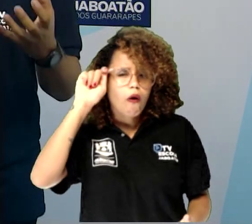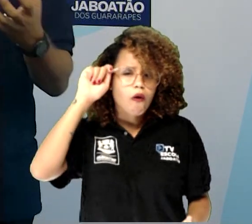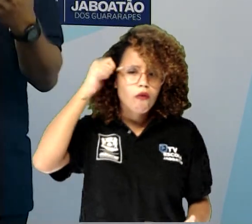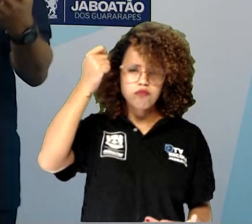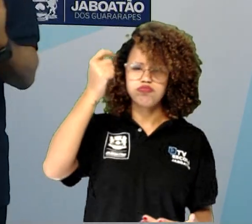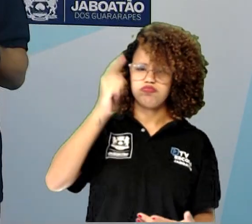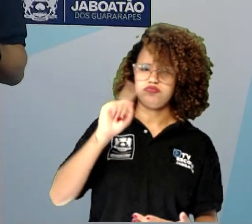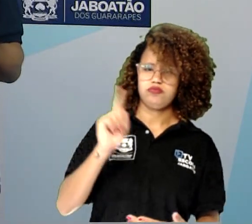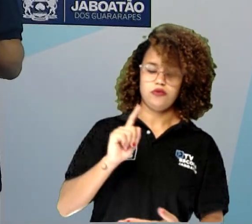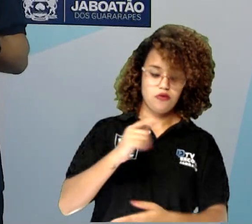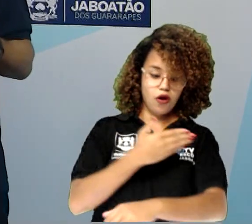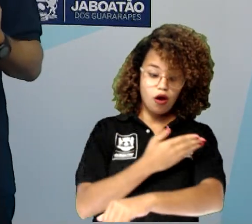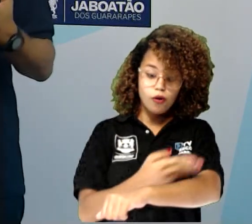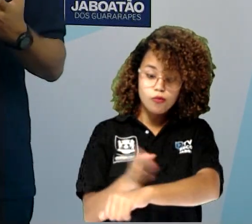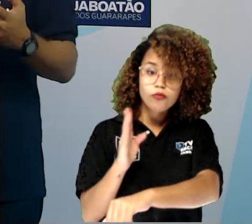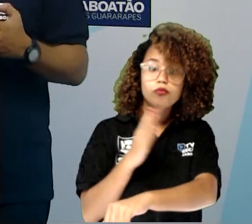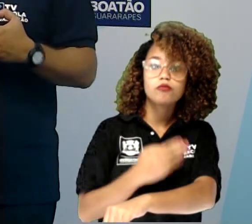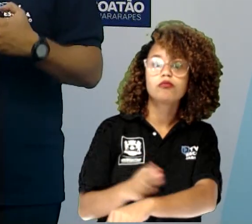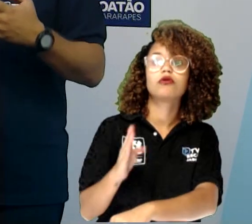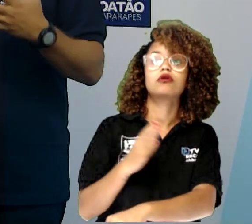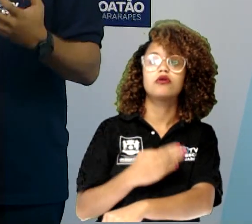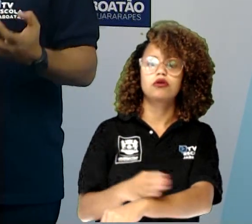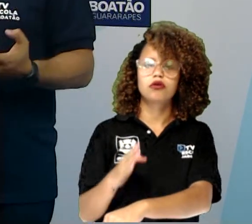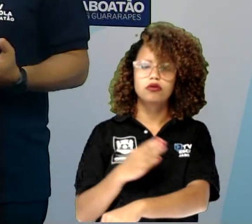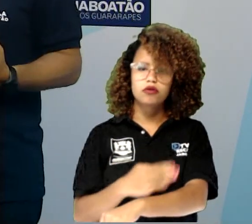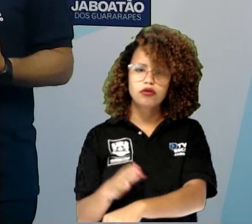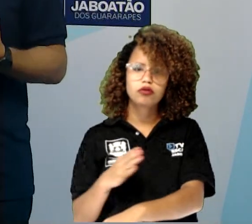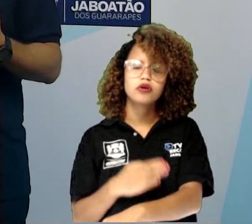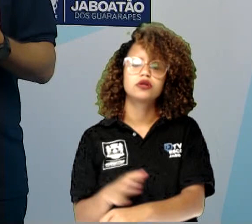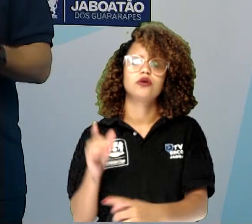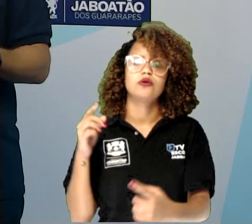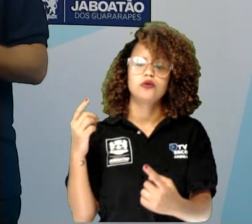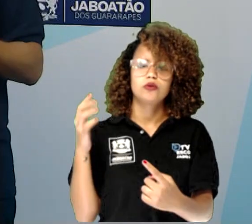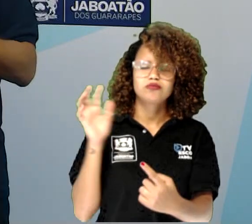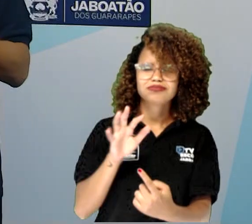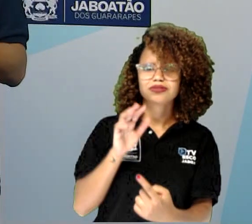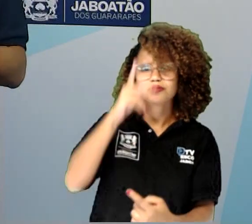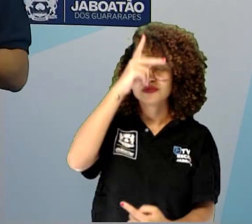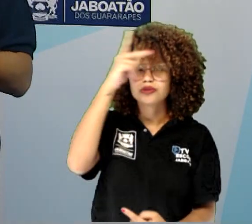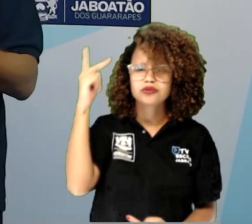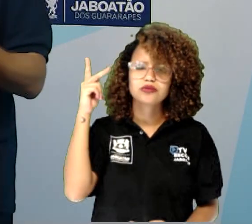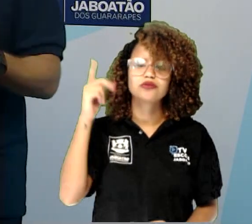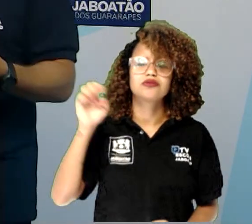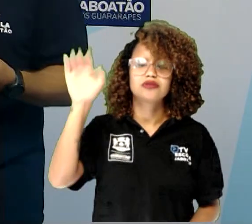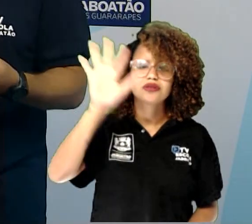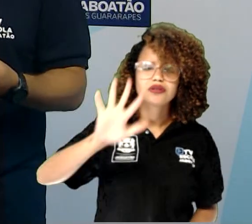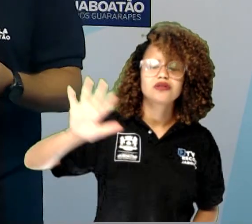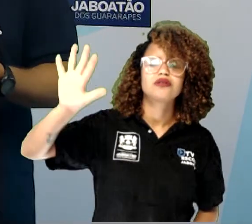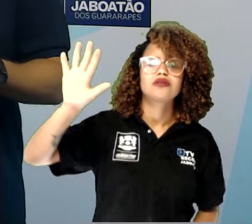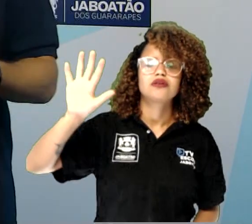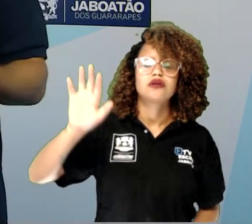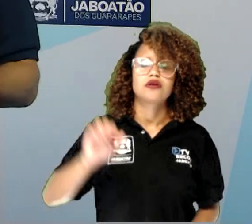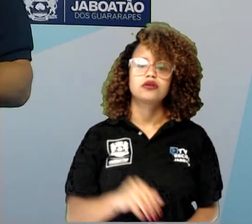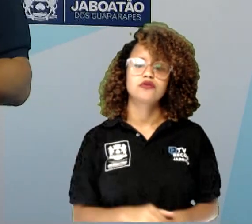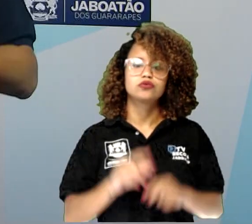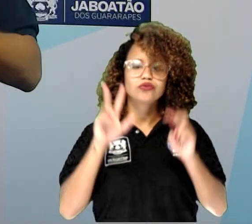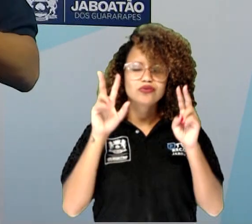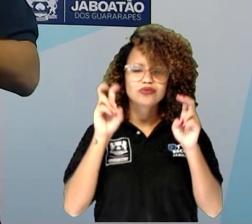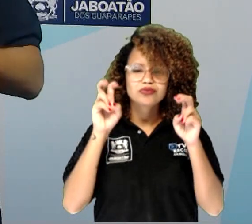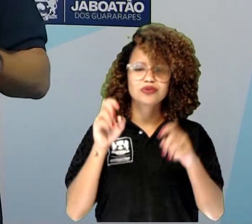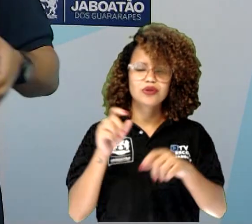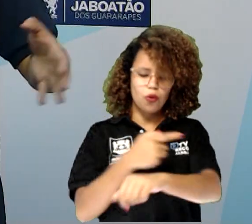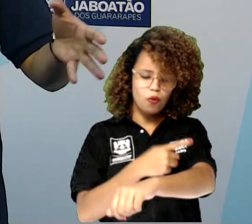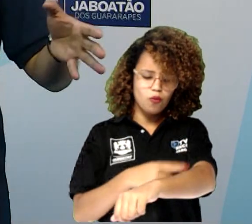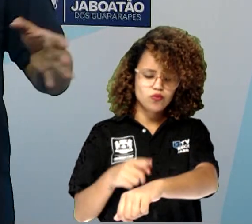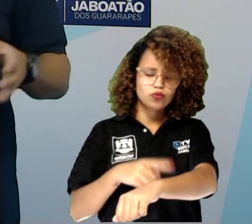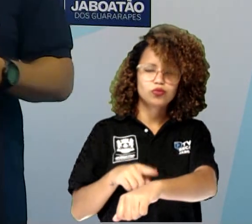brasileira. Vejam só, gente. Inclusive motivado por alguns autores europeus que falavam desse processo de embranquecimento, tendo em vista que por